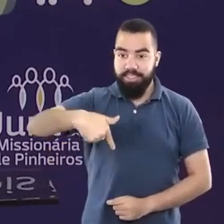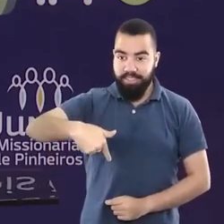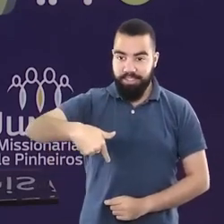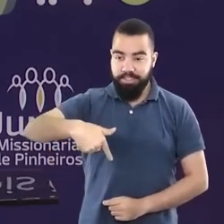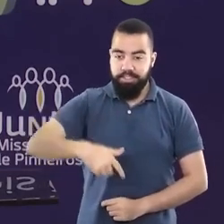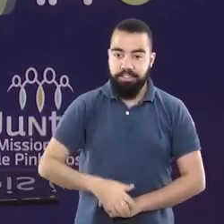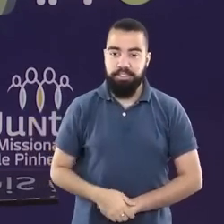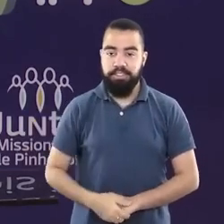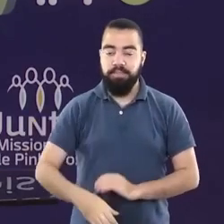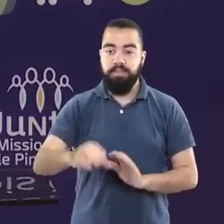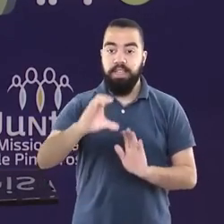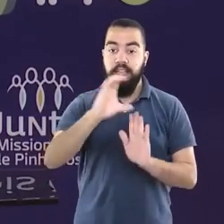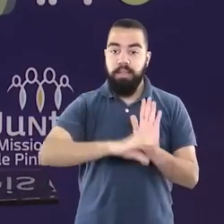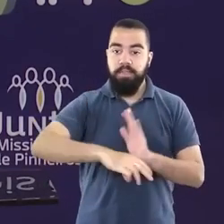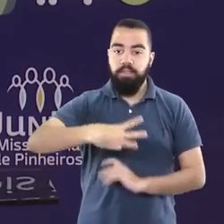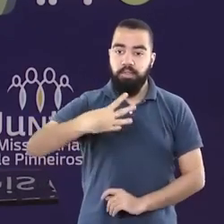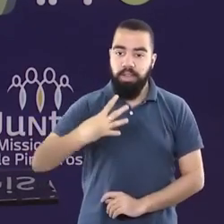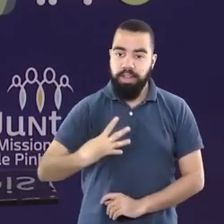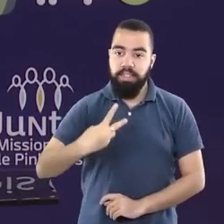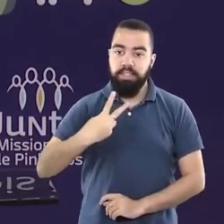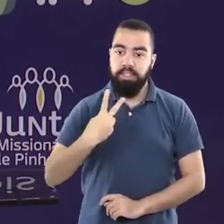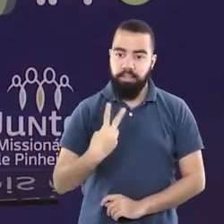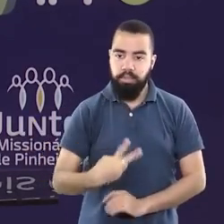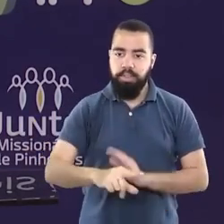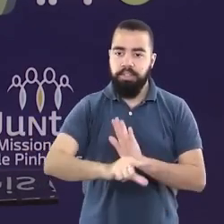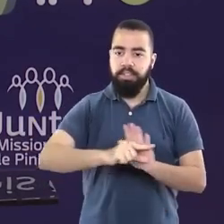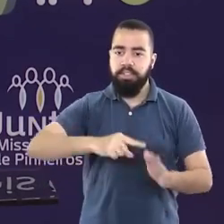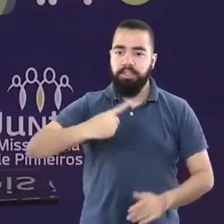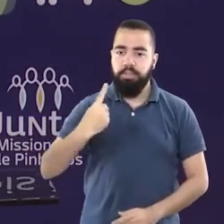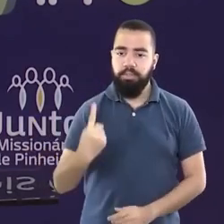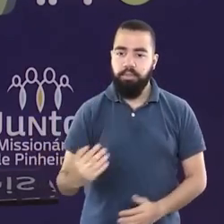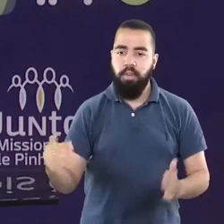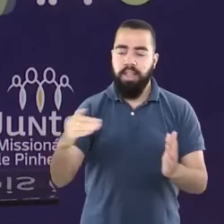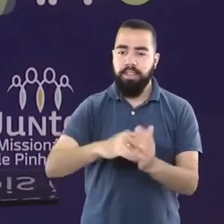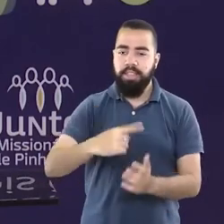Jó 42, de 1 a 17.